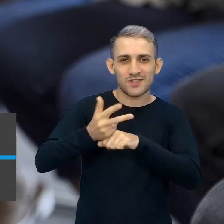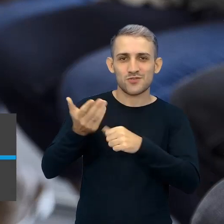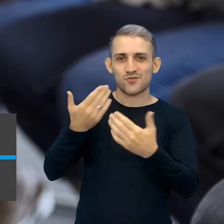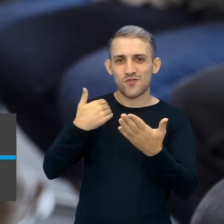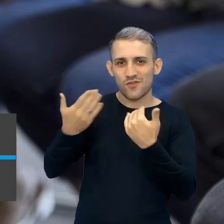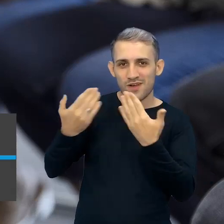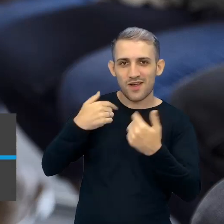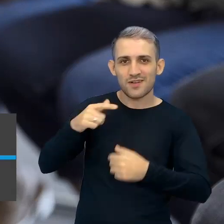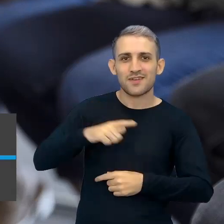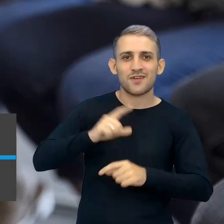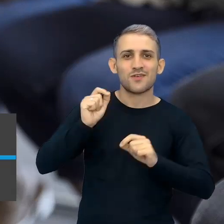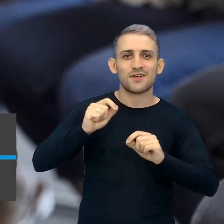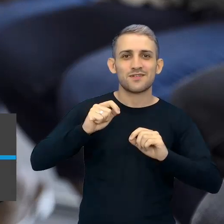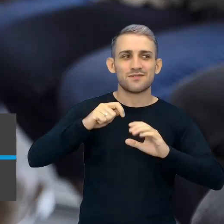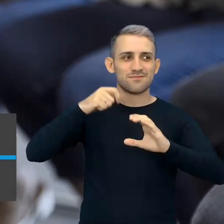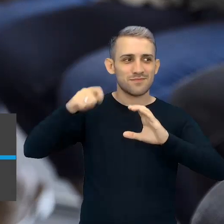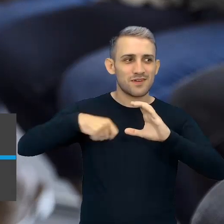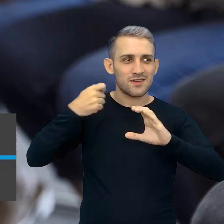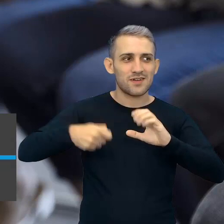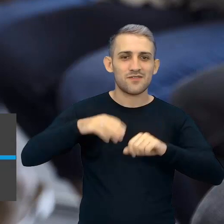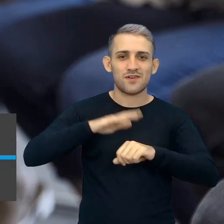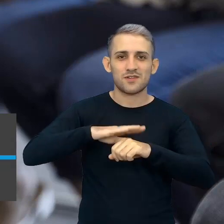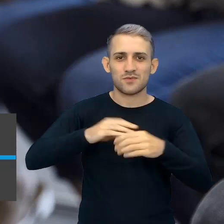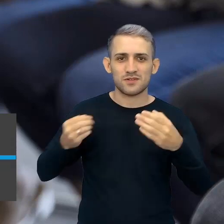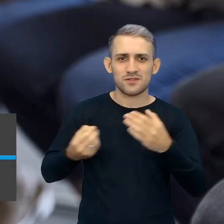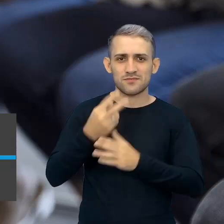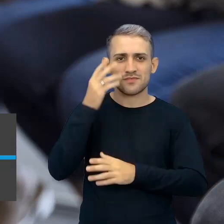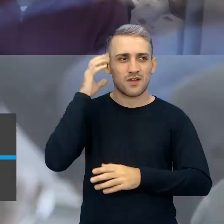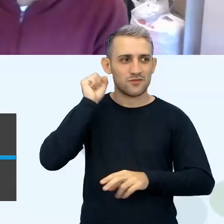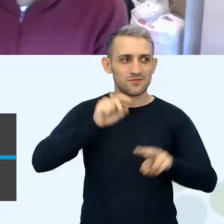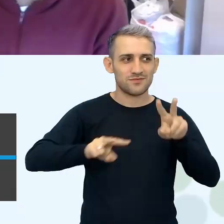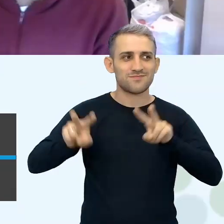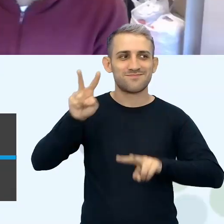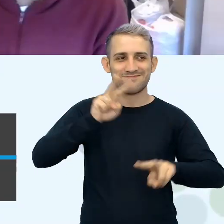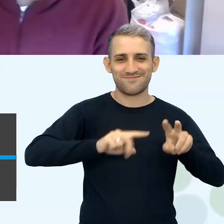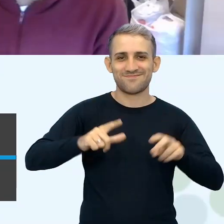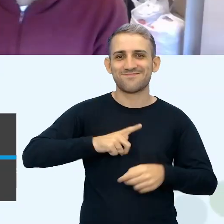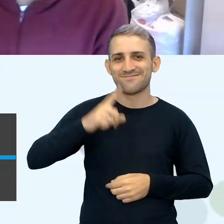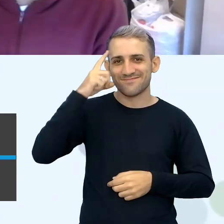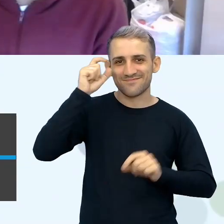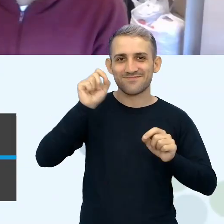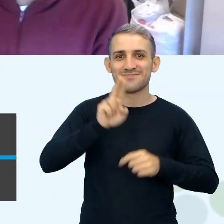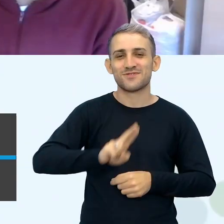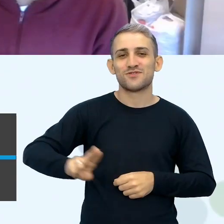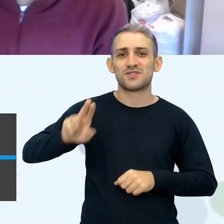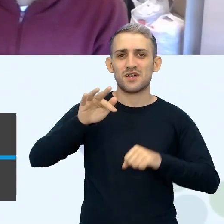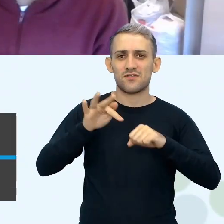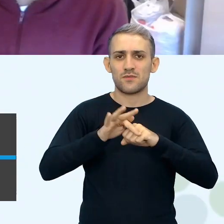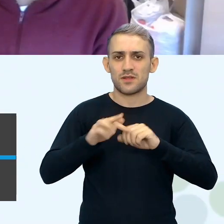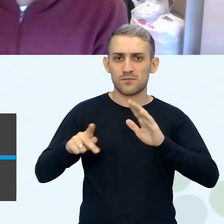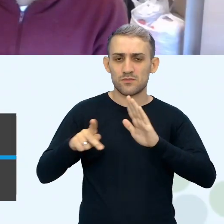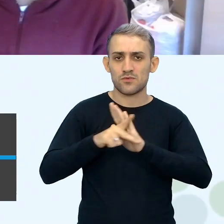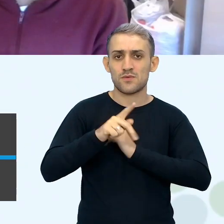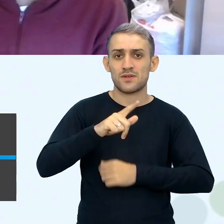eles vão gravar, então eles vão fazer uma produção audiovisual, certo? A ideia é que eles usem as É. ferramentas que eles